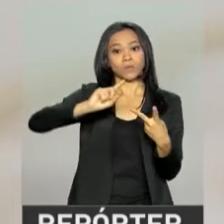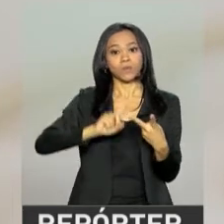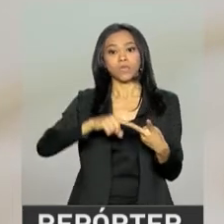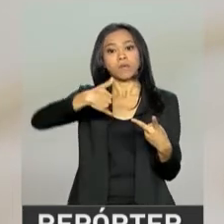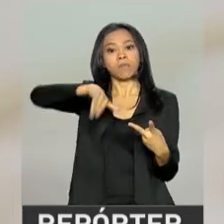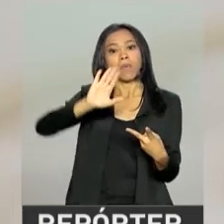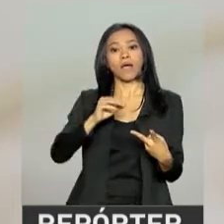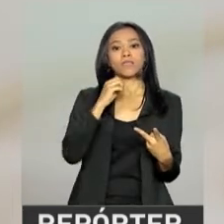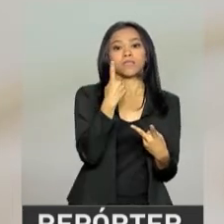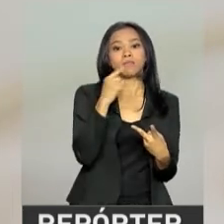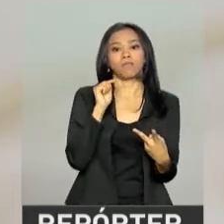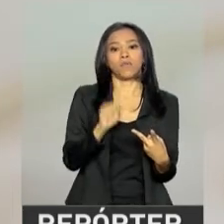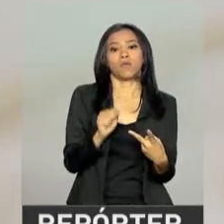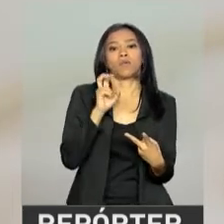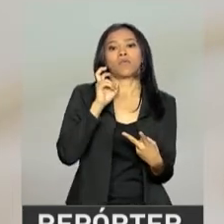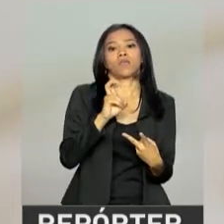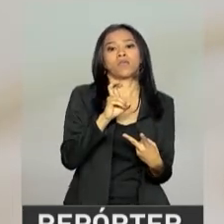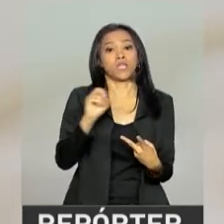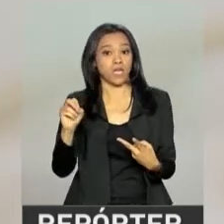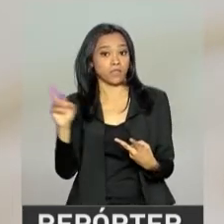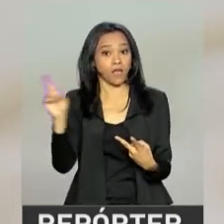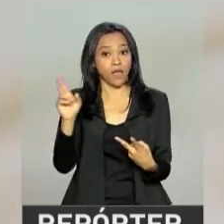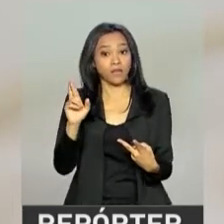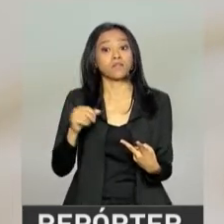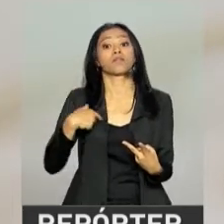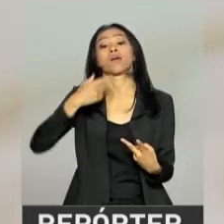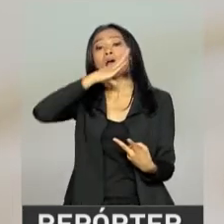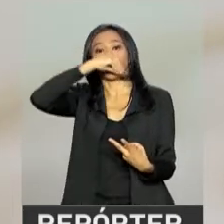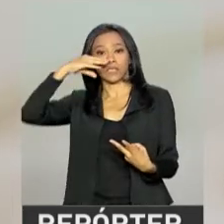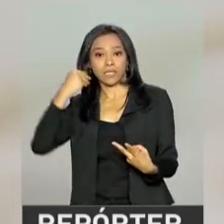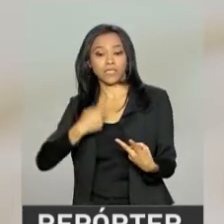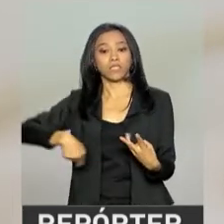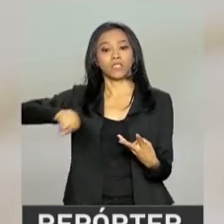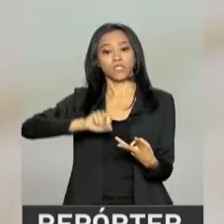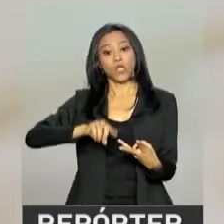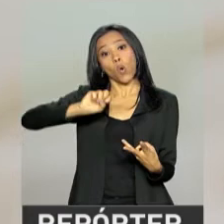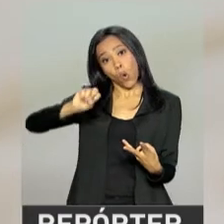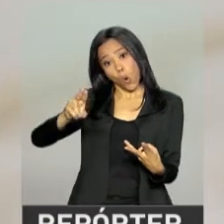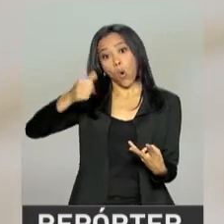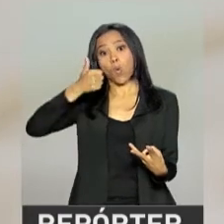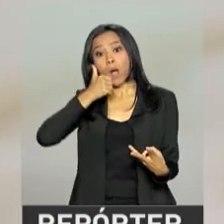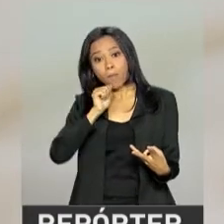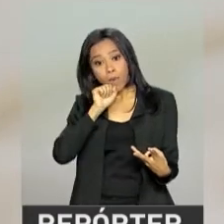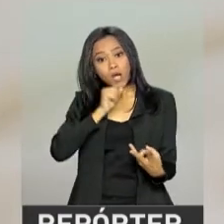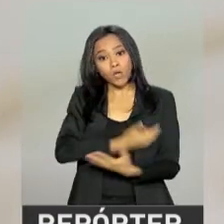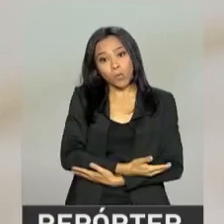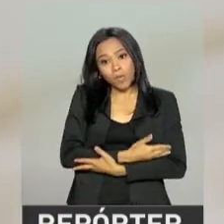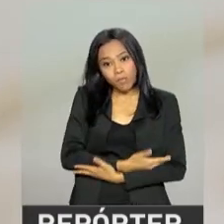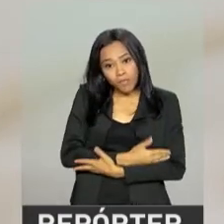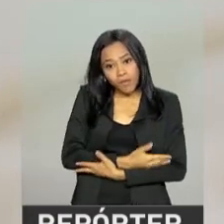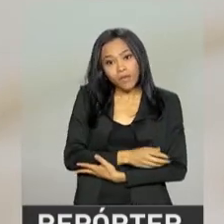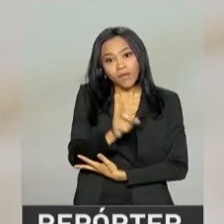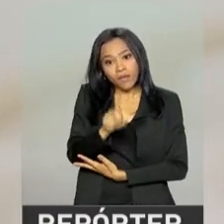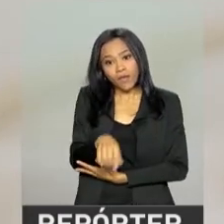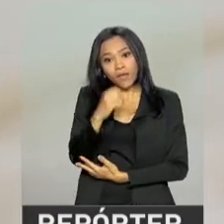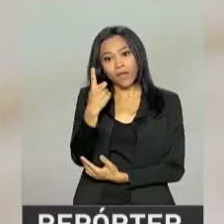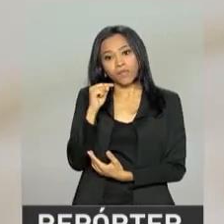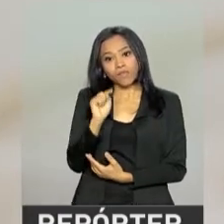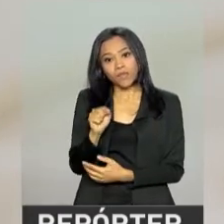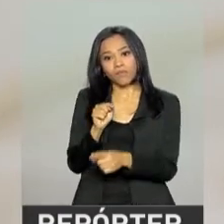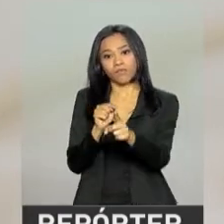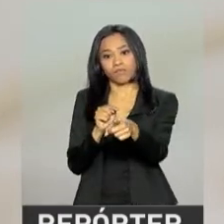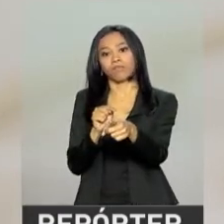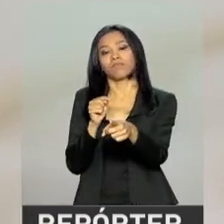mais de mil e quinhentos reais para acolher um adolescente uma mãe nutriz acompanhada do bebê de até um ano de